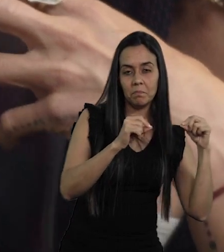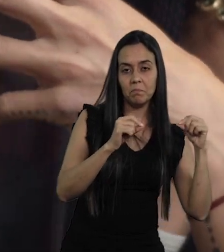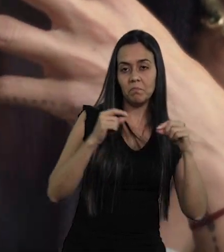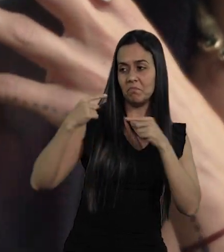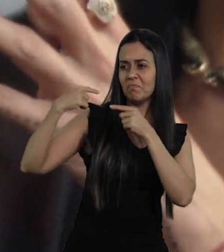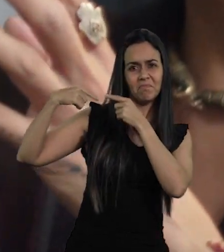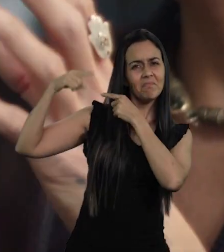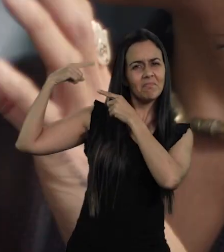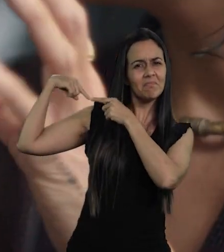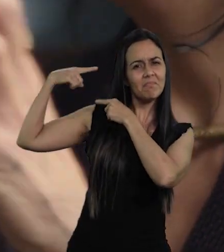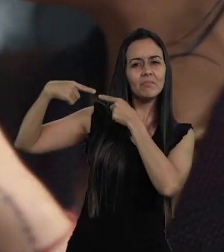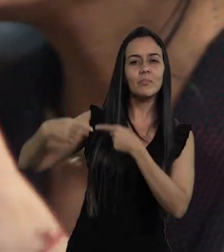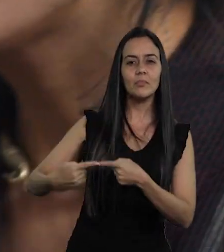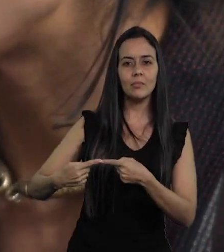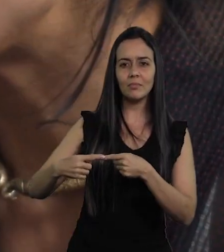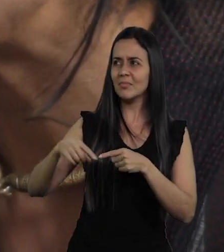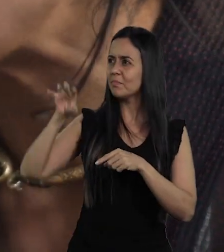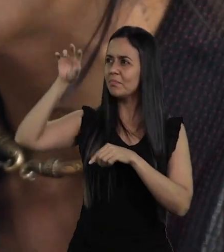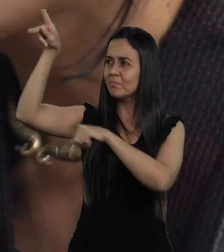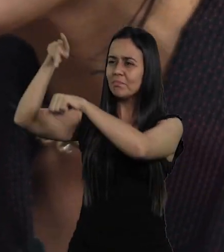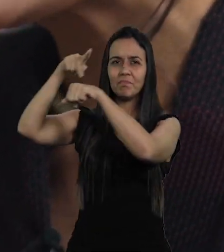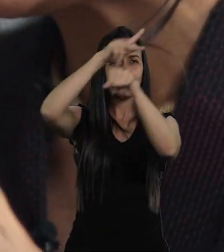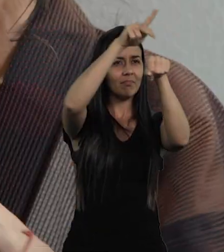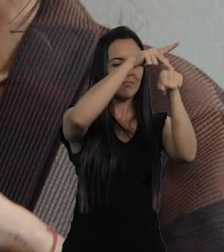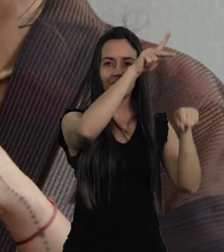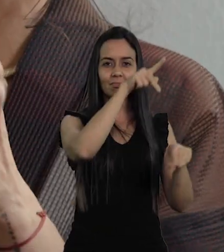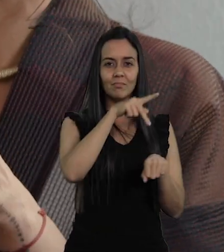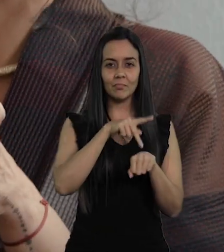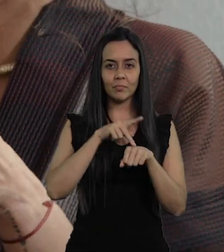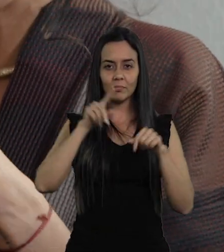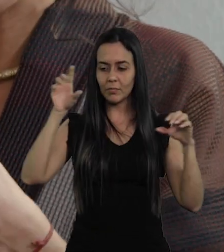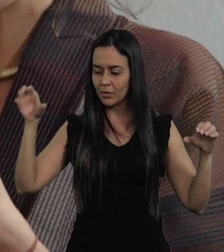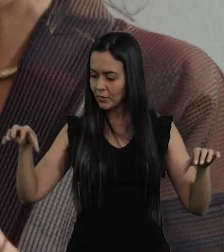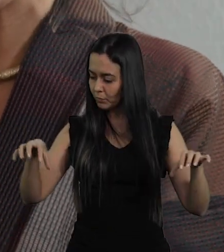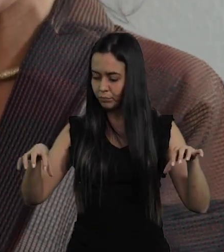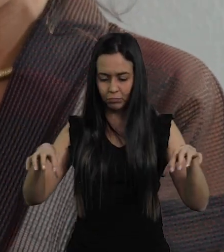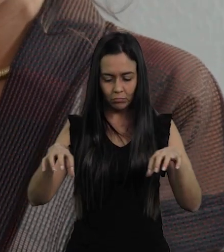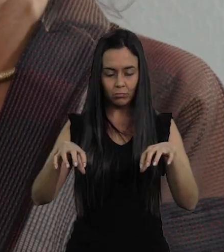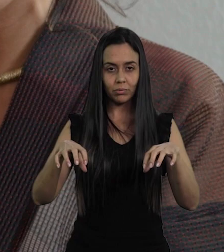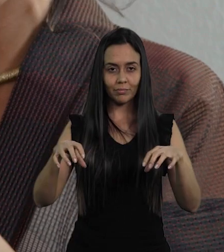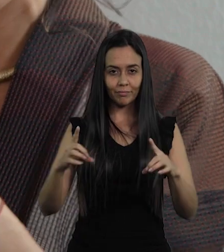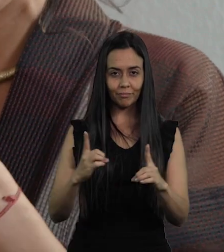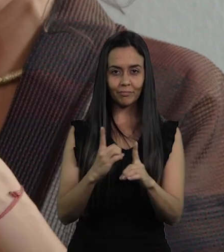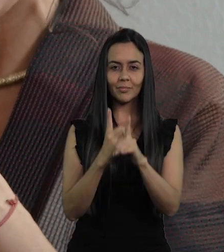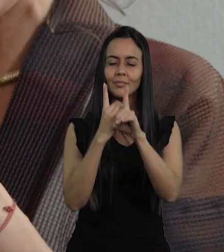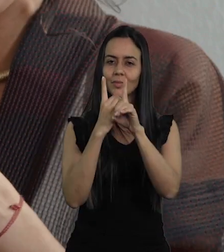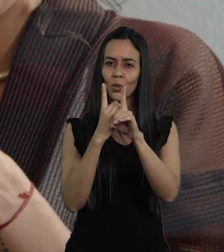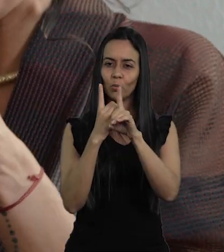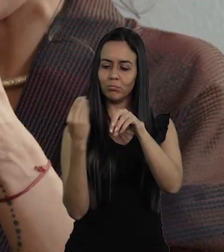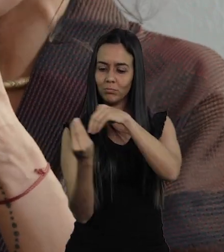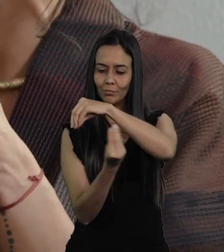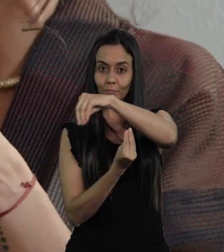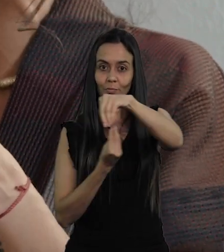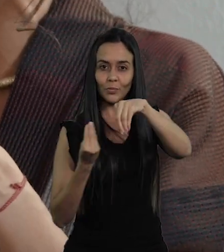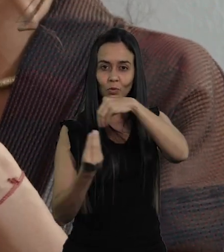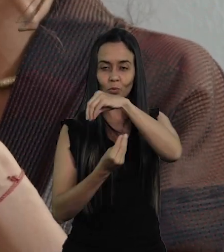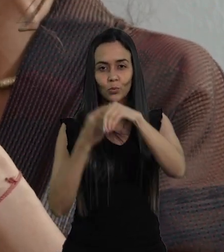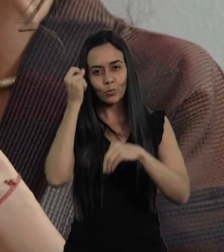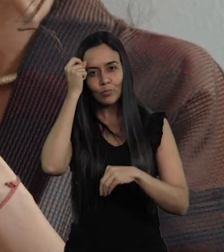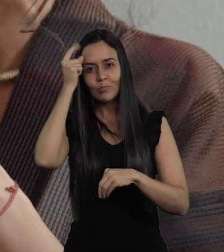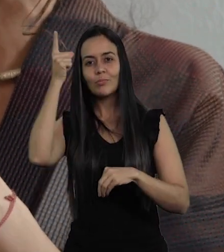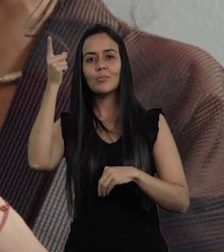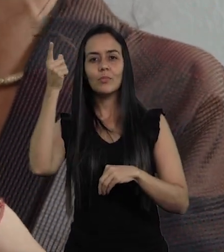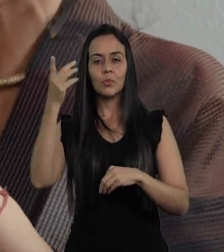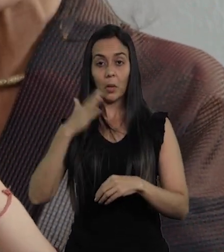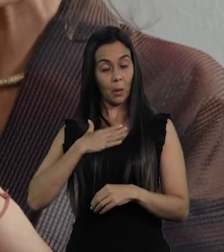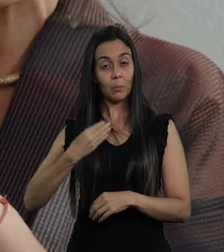que veio de Okinawa, todos esses símbolos, né, na minha vida sempre foram assim entre fronteiras,